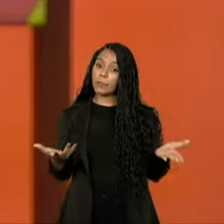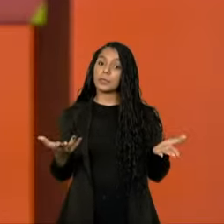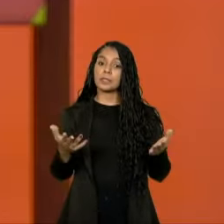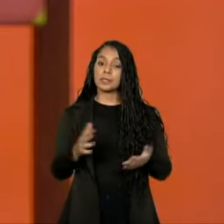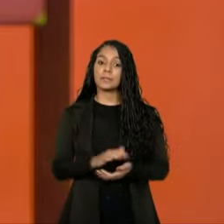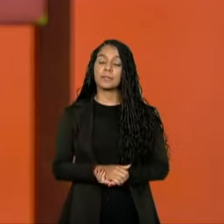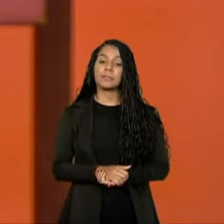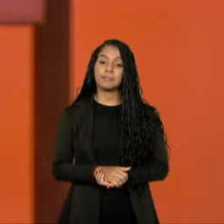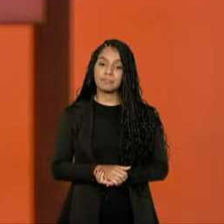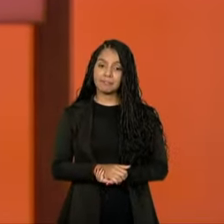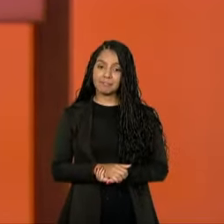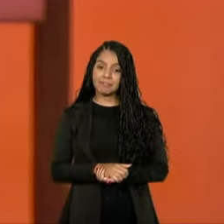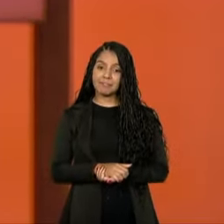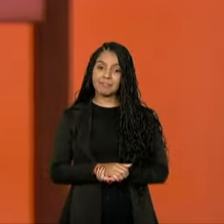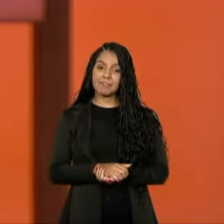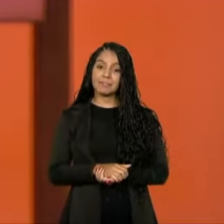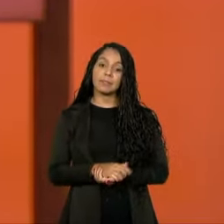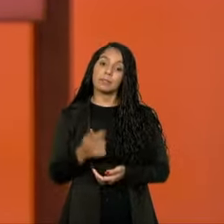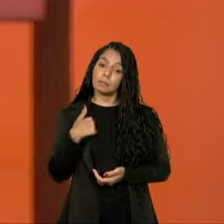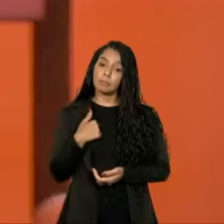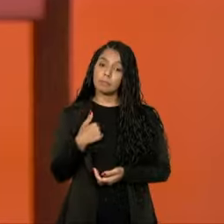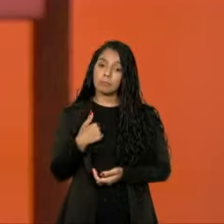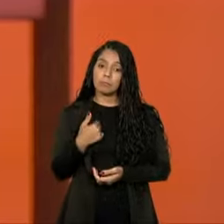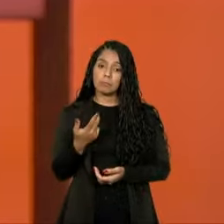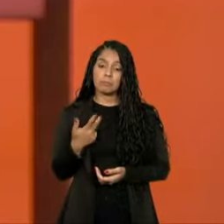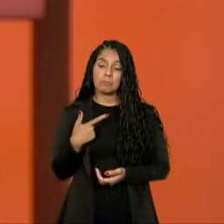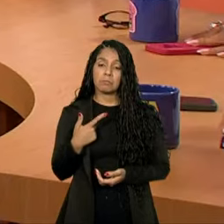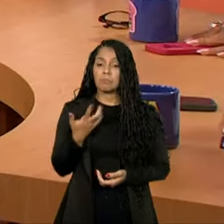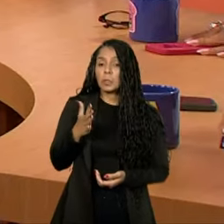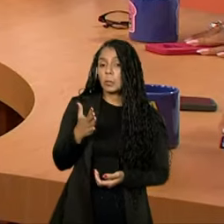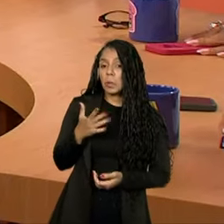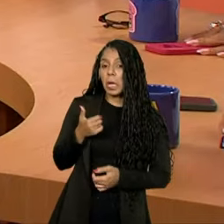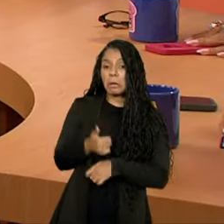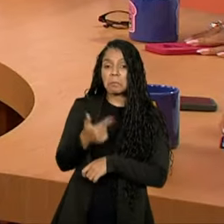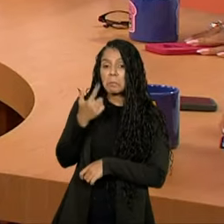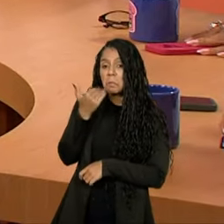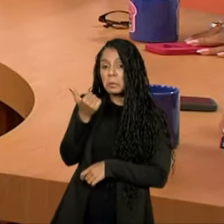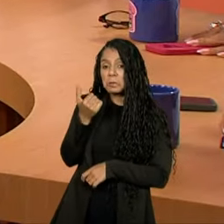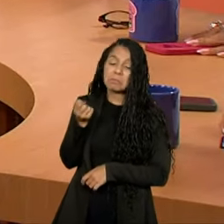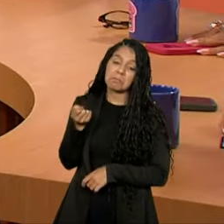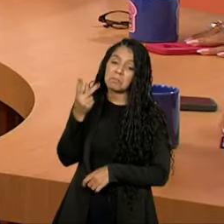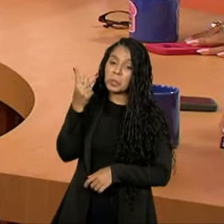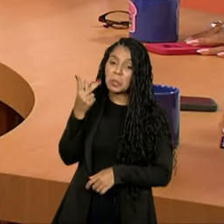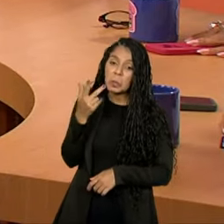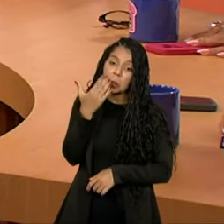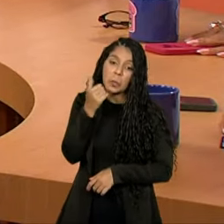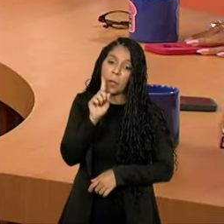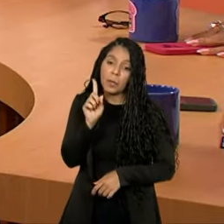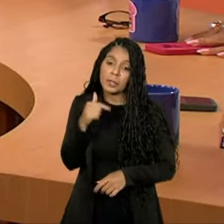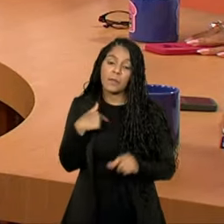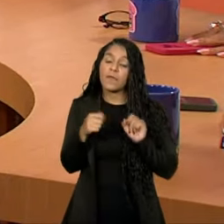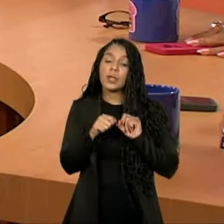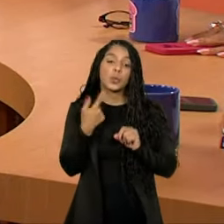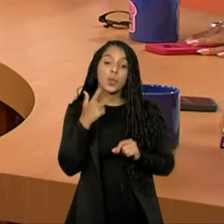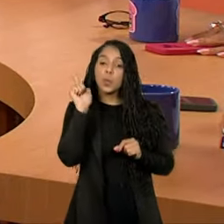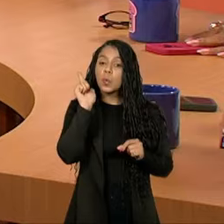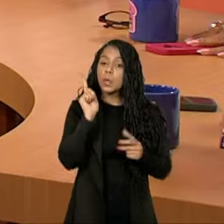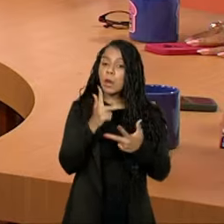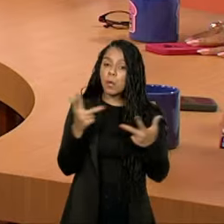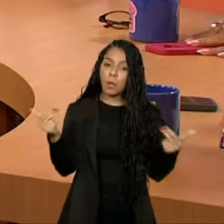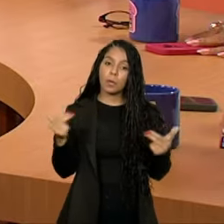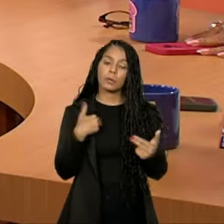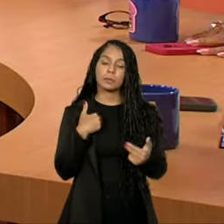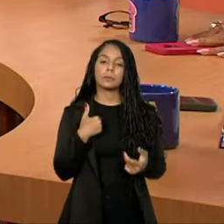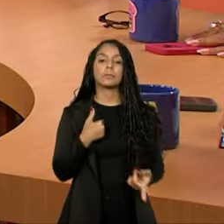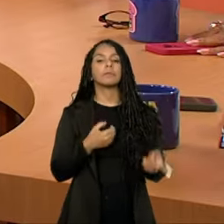coisa fala assim, eu saio, se eu não quero almoçar, não vou almoçar, não vou fazer outra coisa. Sim. Então,